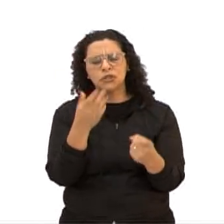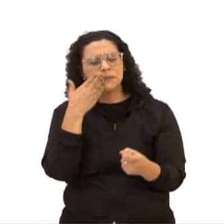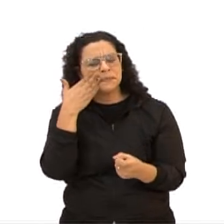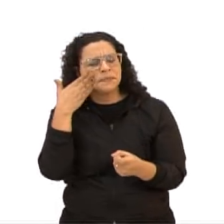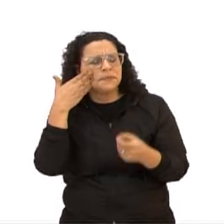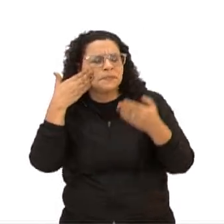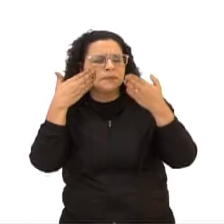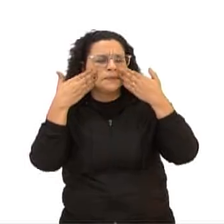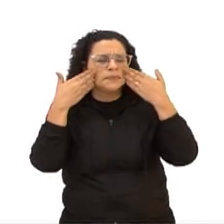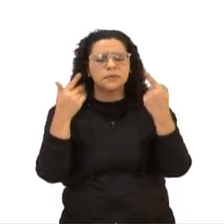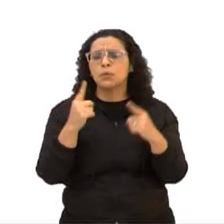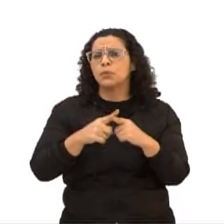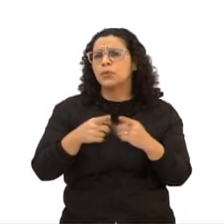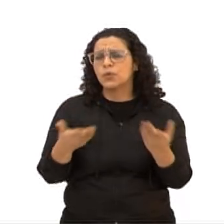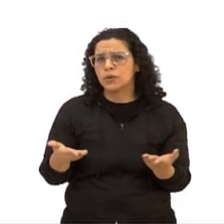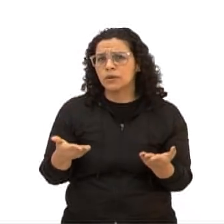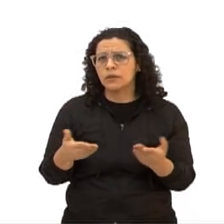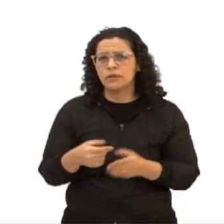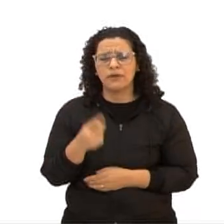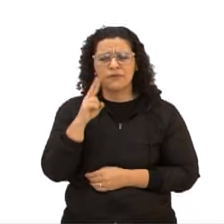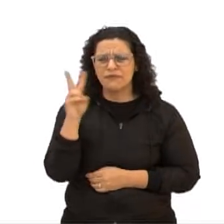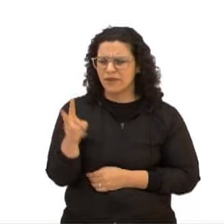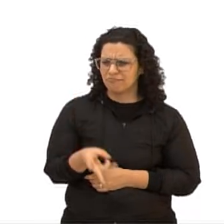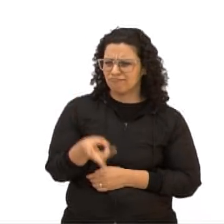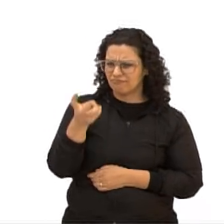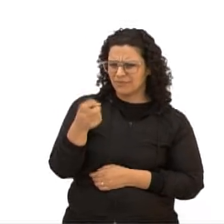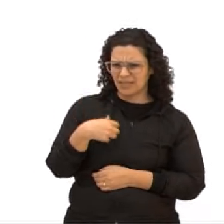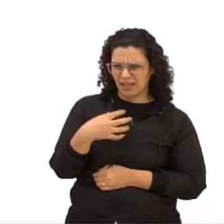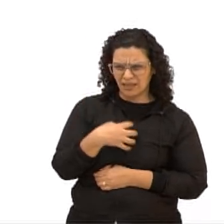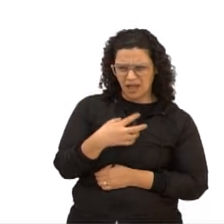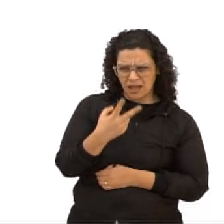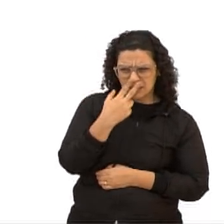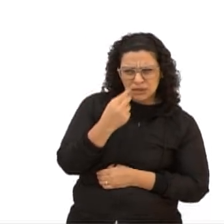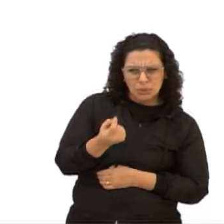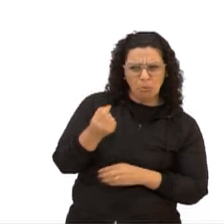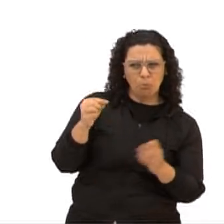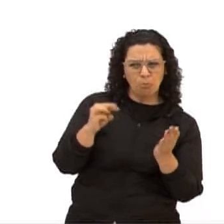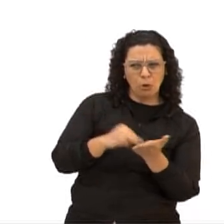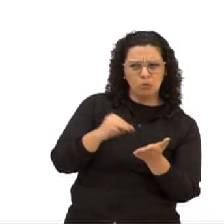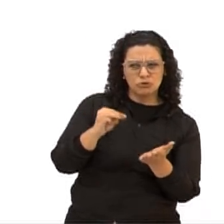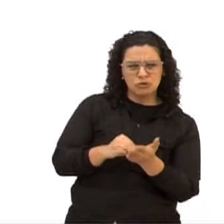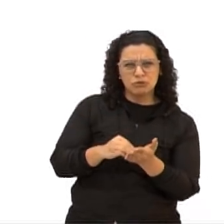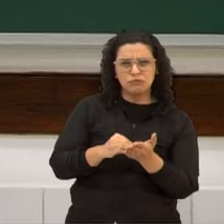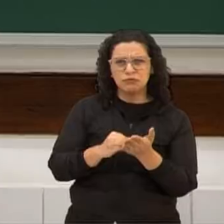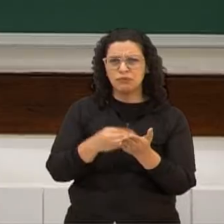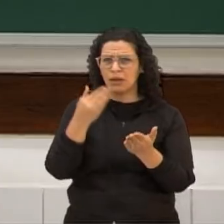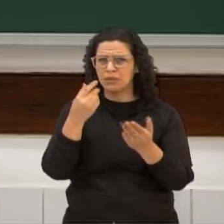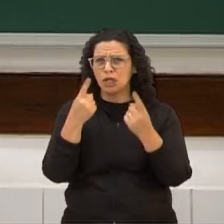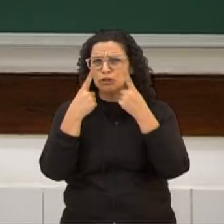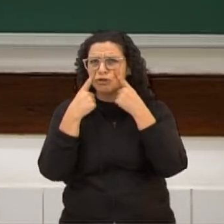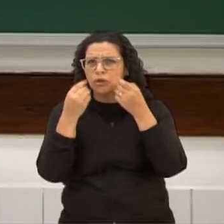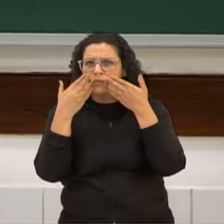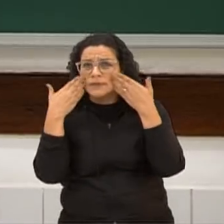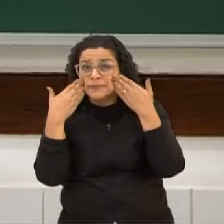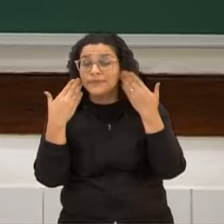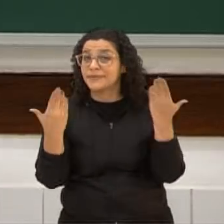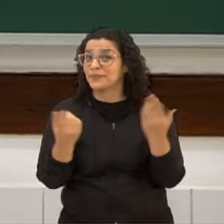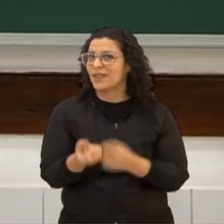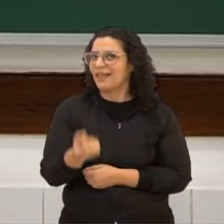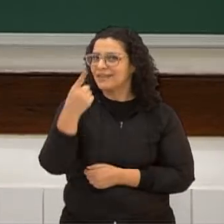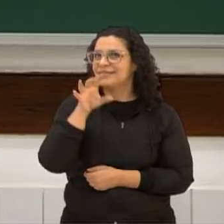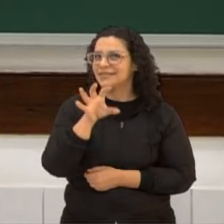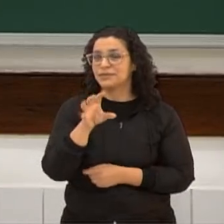deste personagem? Então, olha bem para ele. Será que é possível dizer qual é a causa? E aí que é muito interessante essa questão,